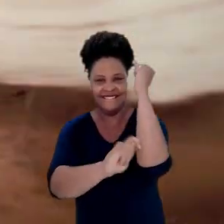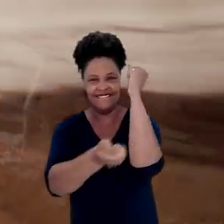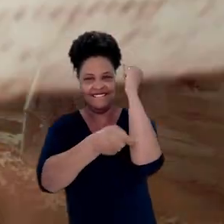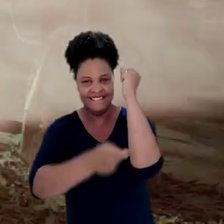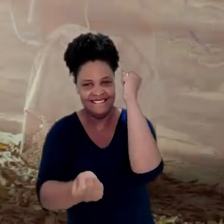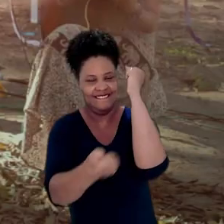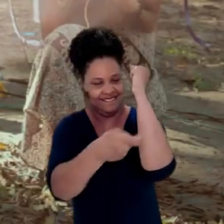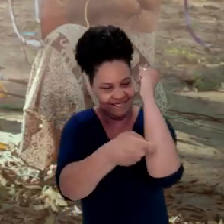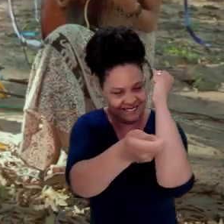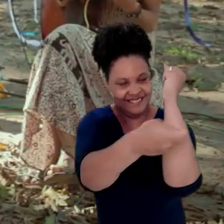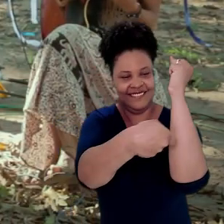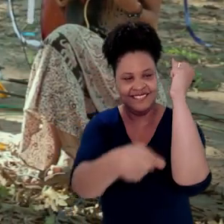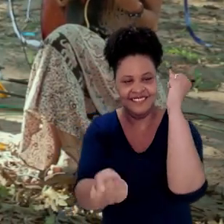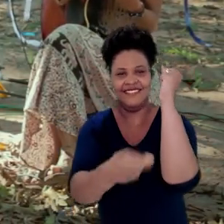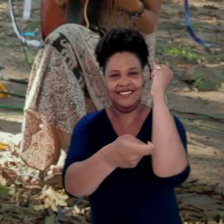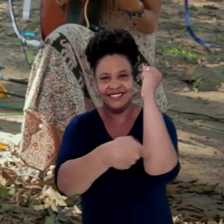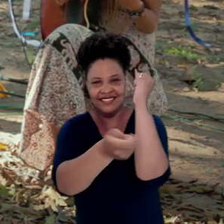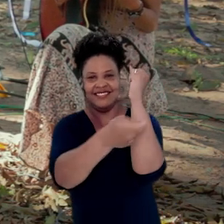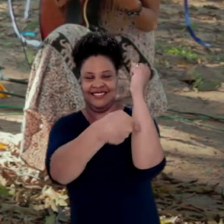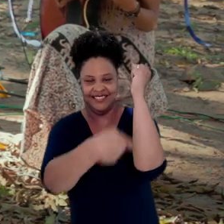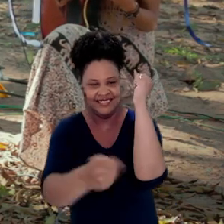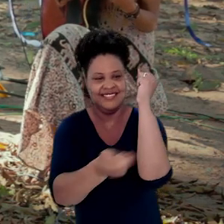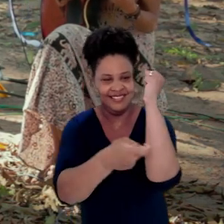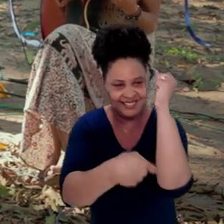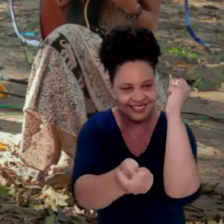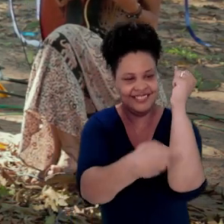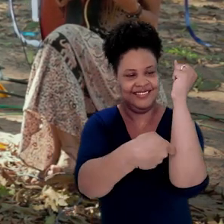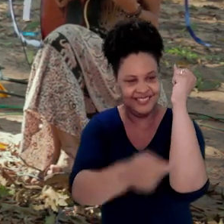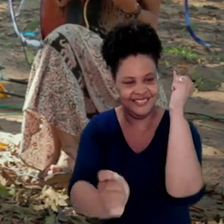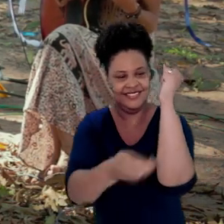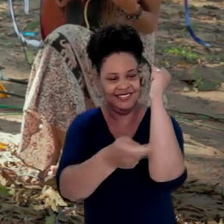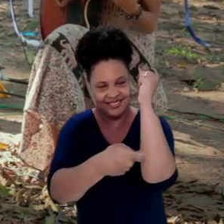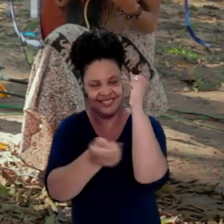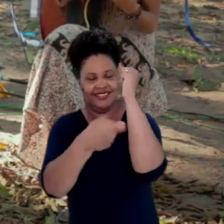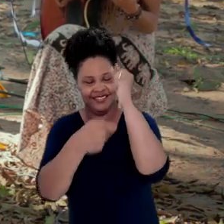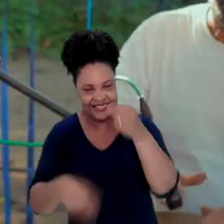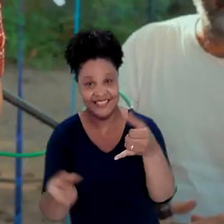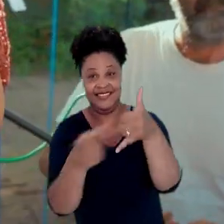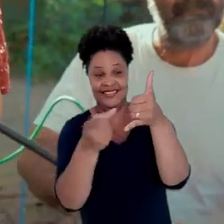Thank you.